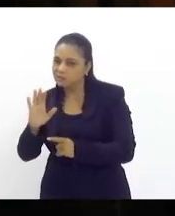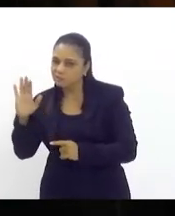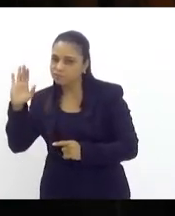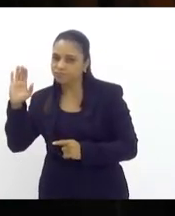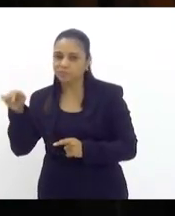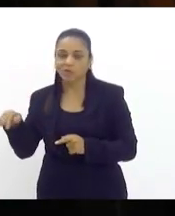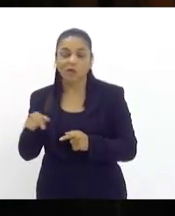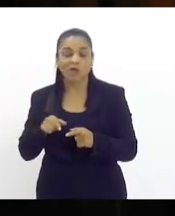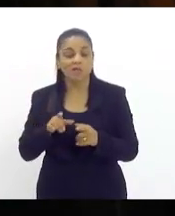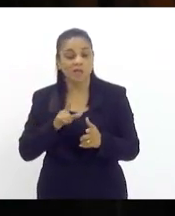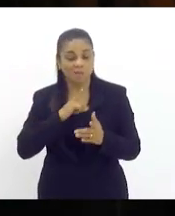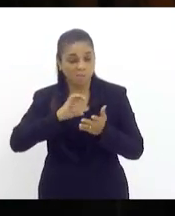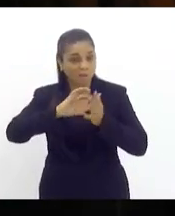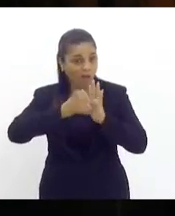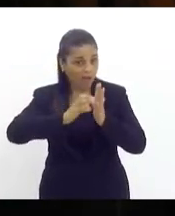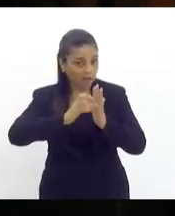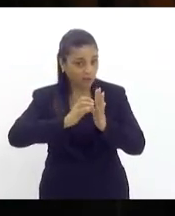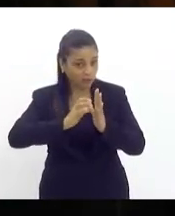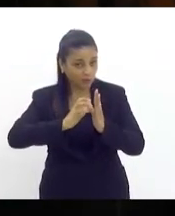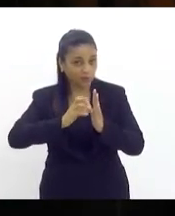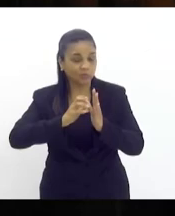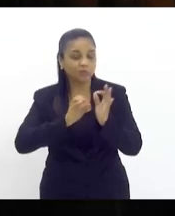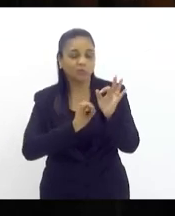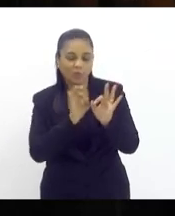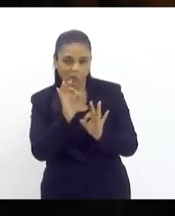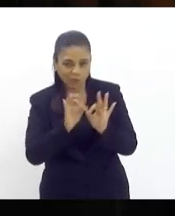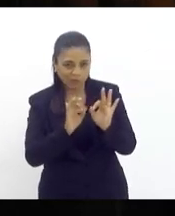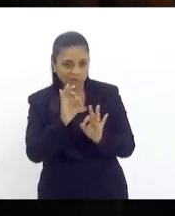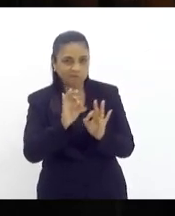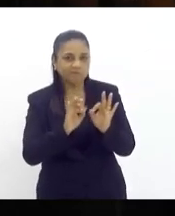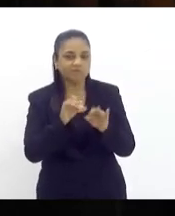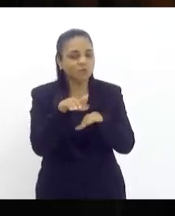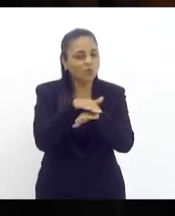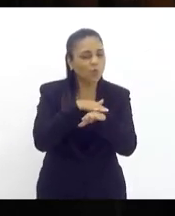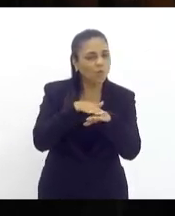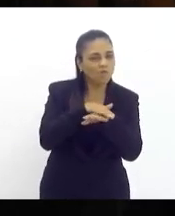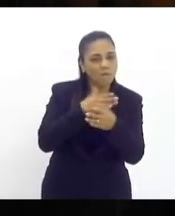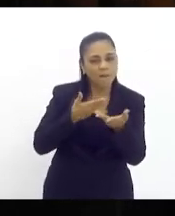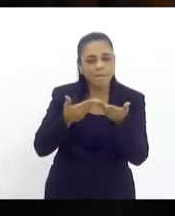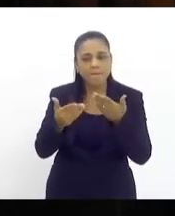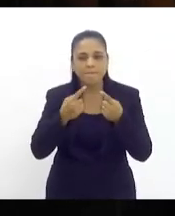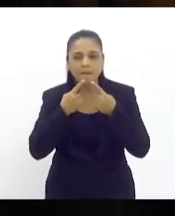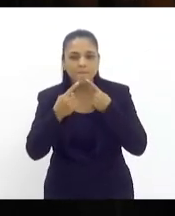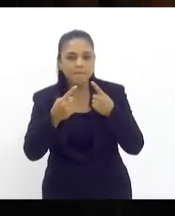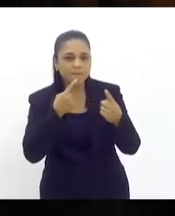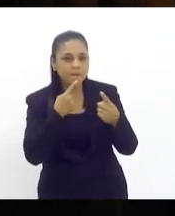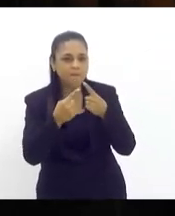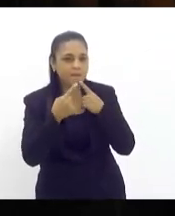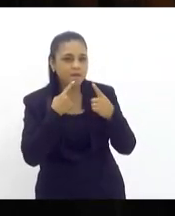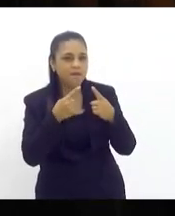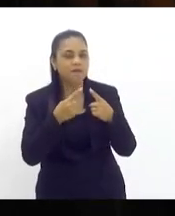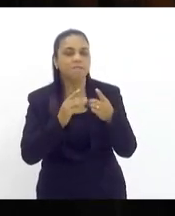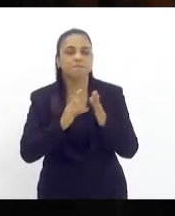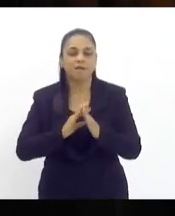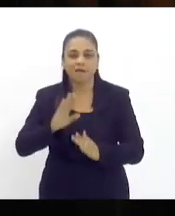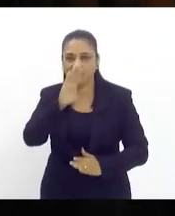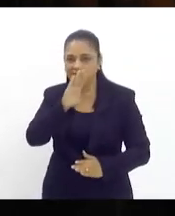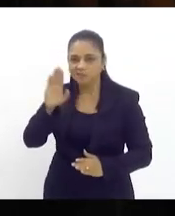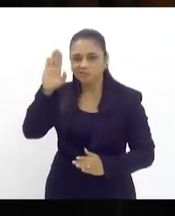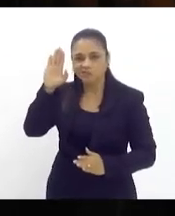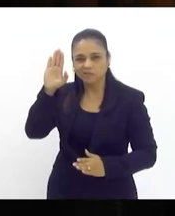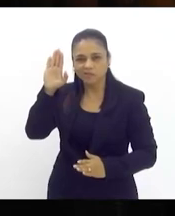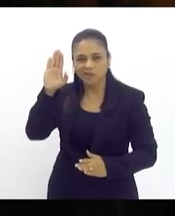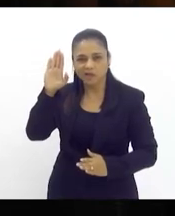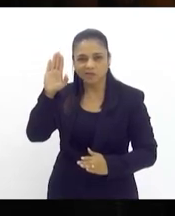partidos robustos se organizarem ou conversarem dialogarem para uma candidatura alternativa